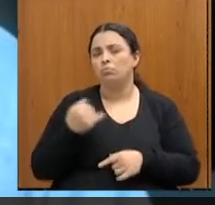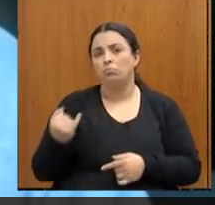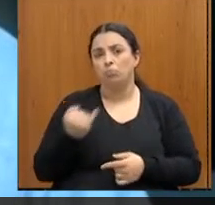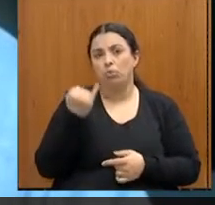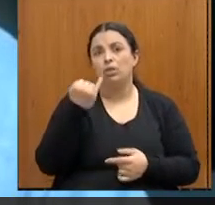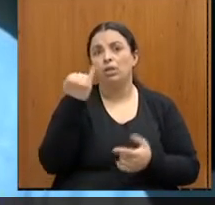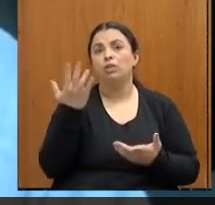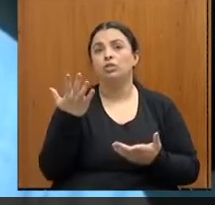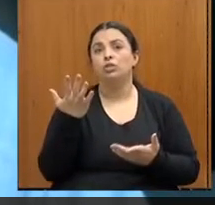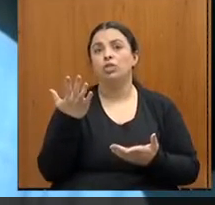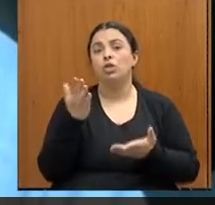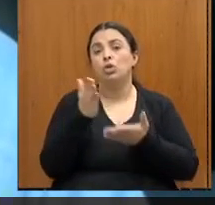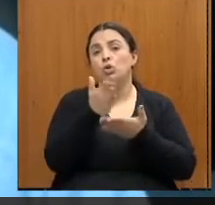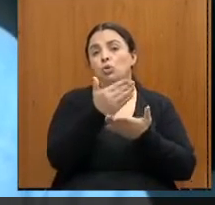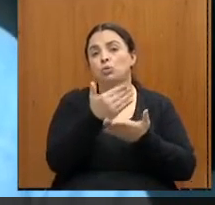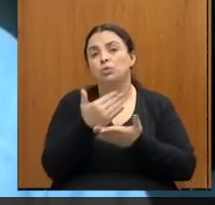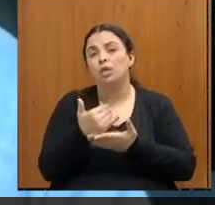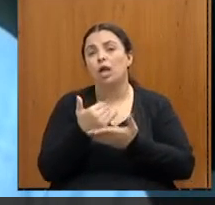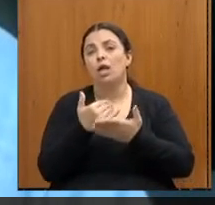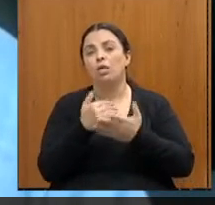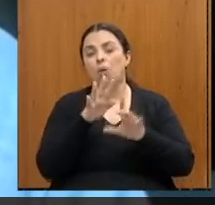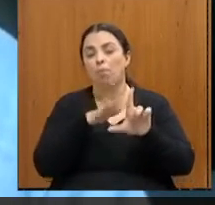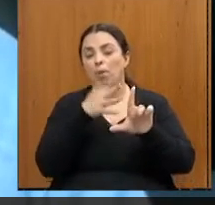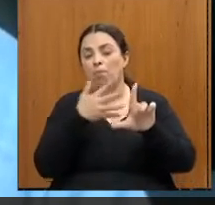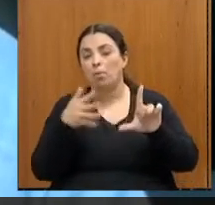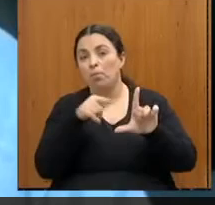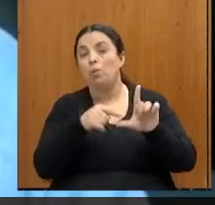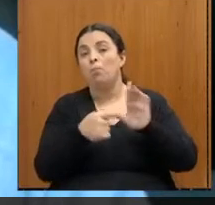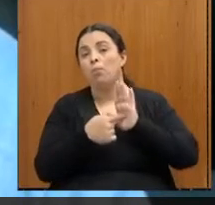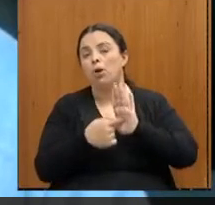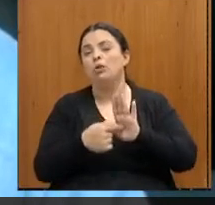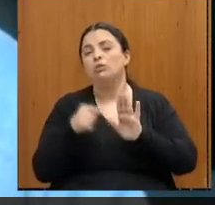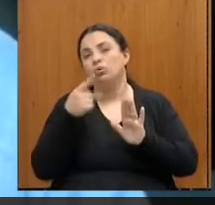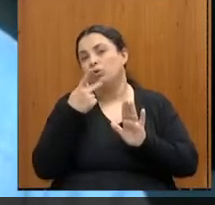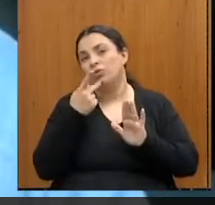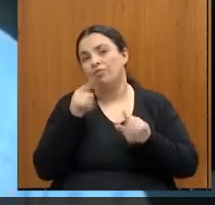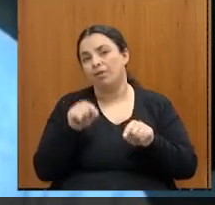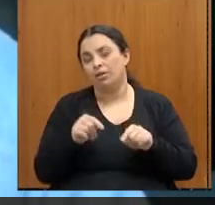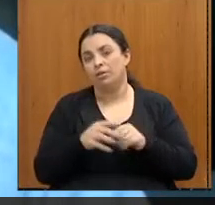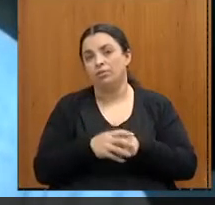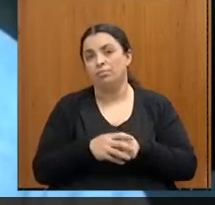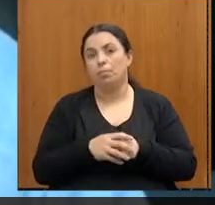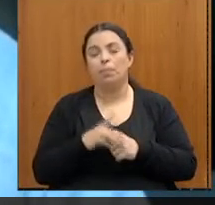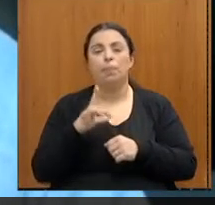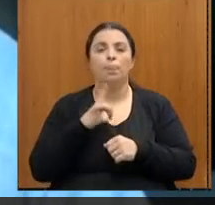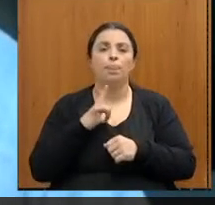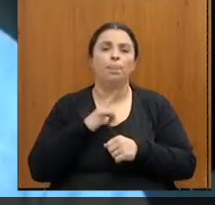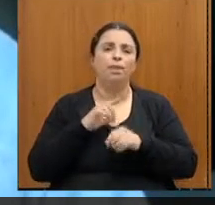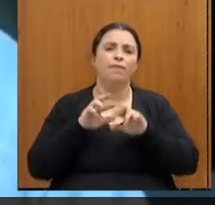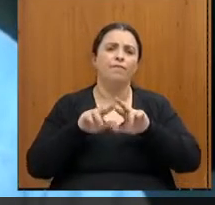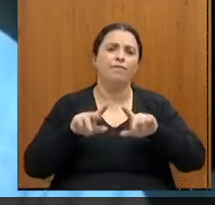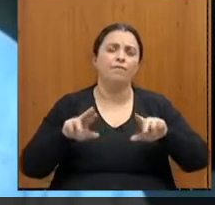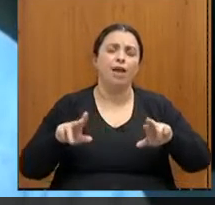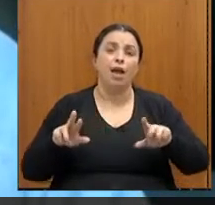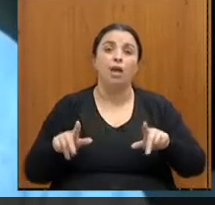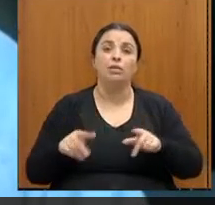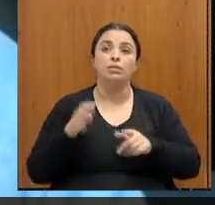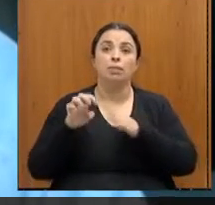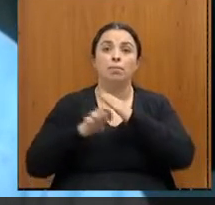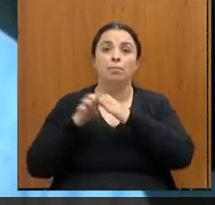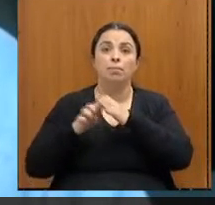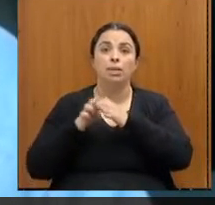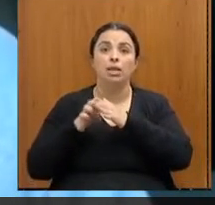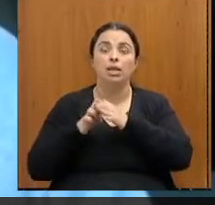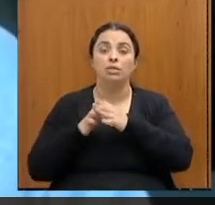evidenciam confirmam é isso que eu estou dizendo Nelson várias atrações de grandes empresas para Minas